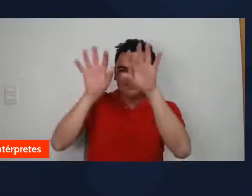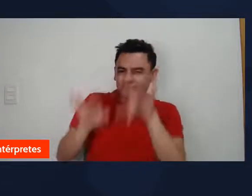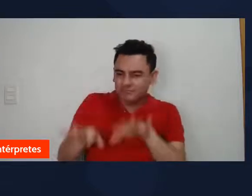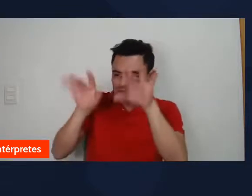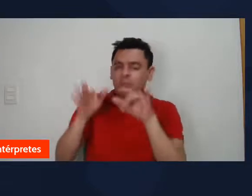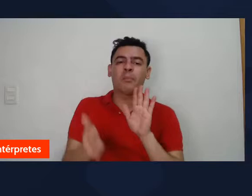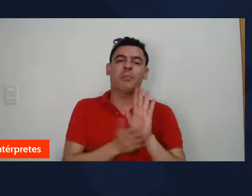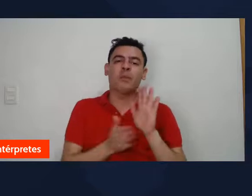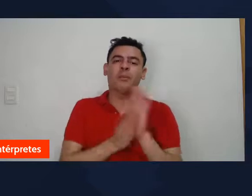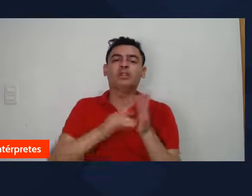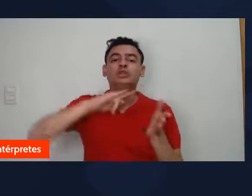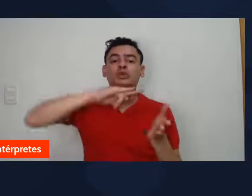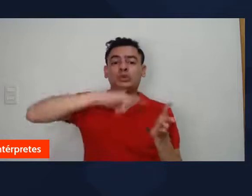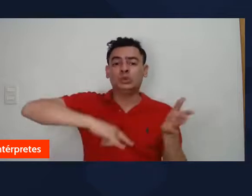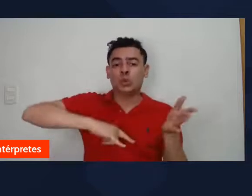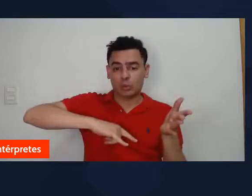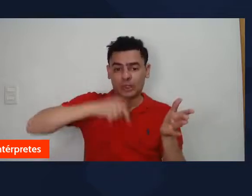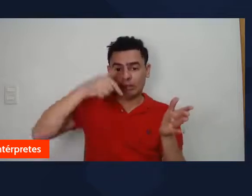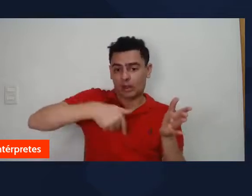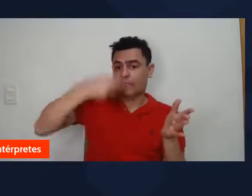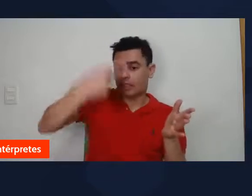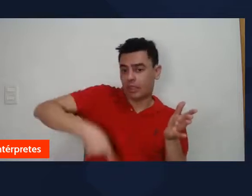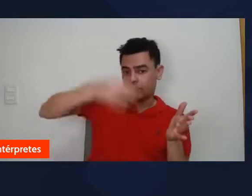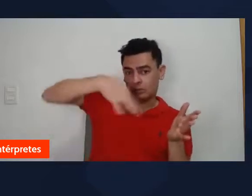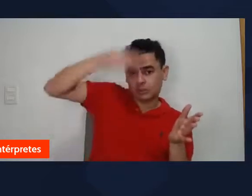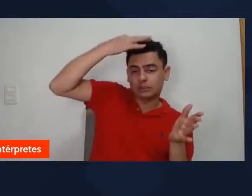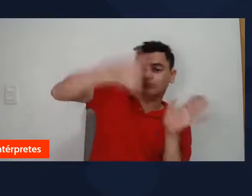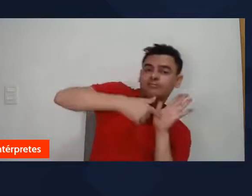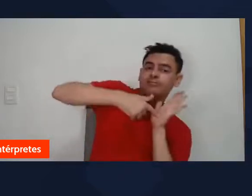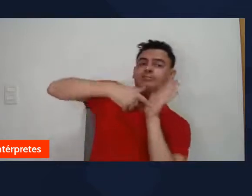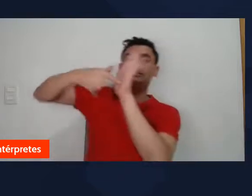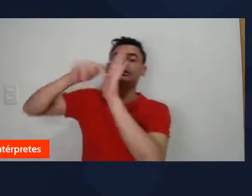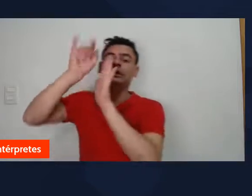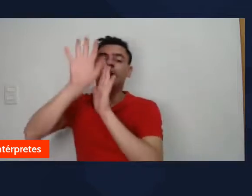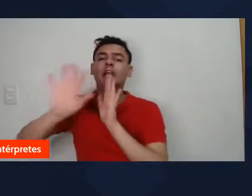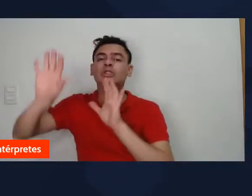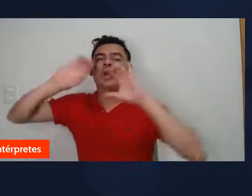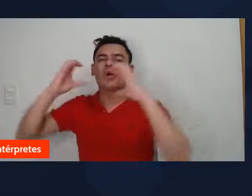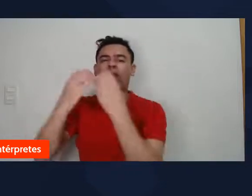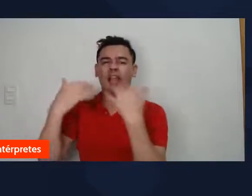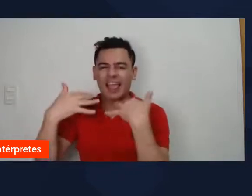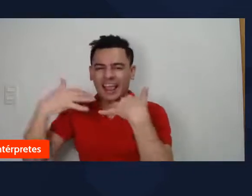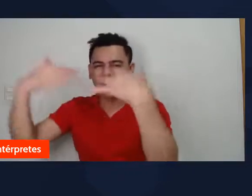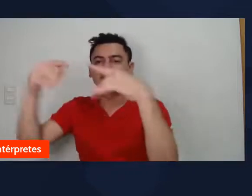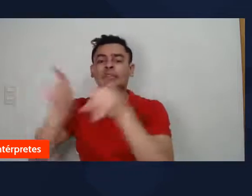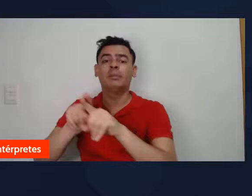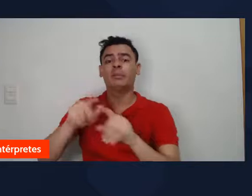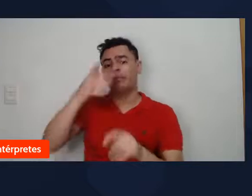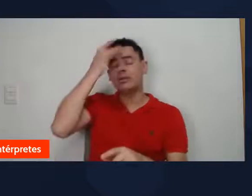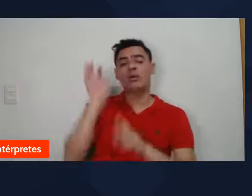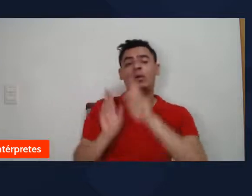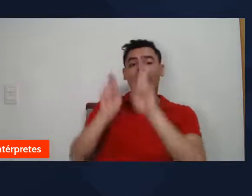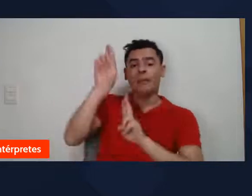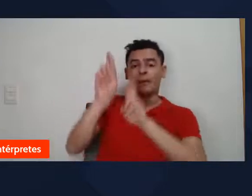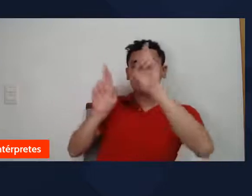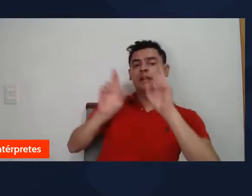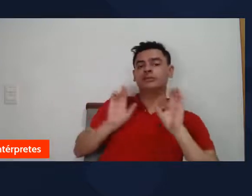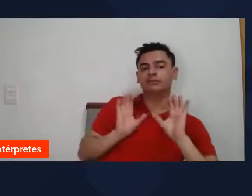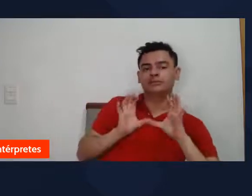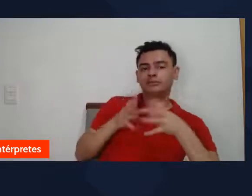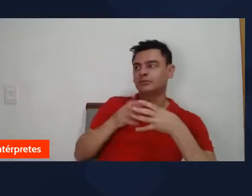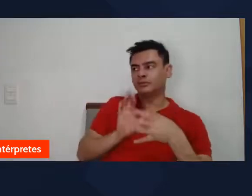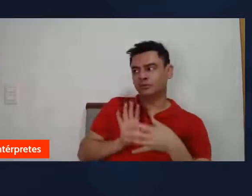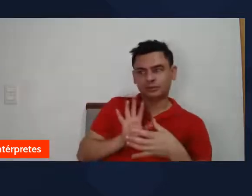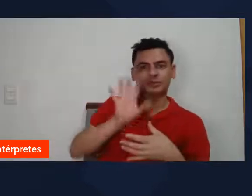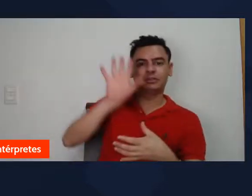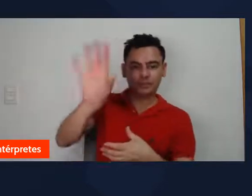apresentar a nacional, bem como a delegação que irá participar do encontro nacional. O encontro